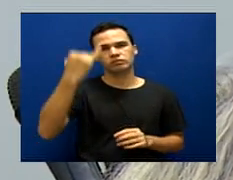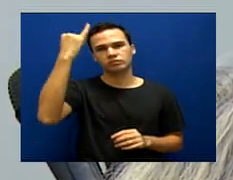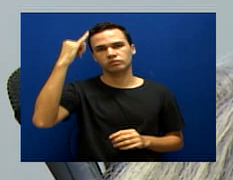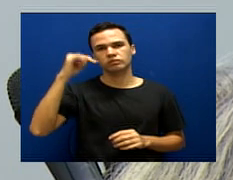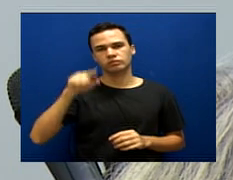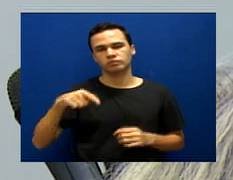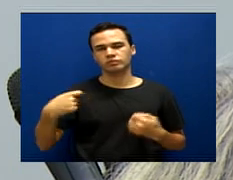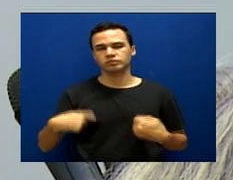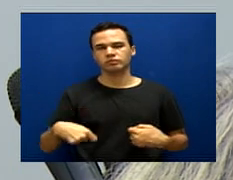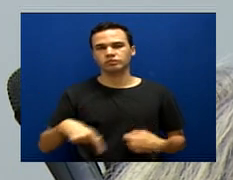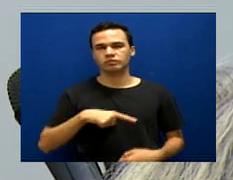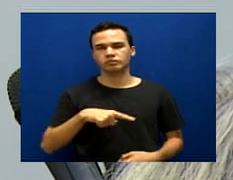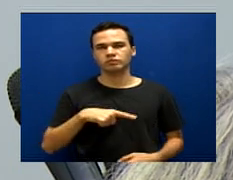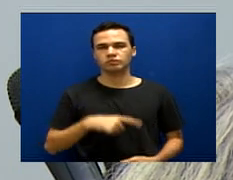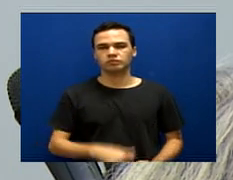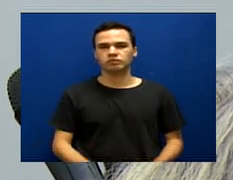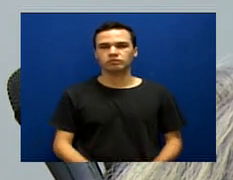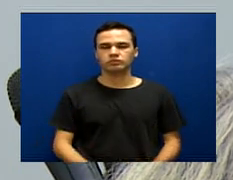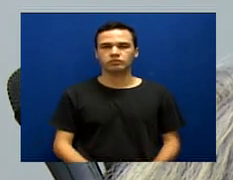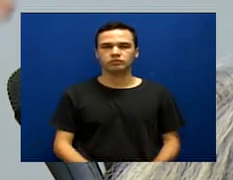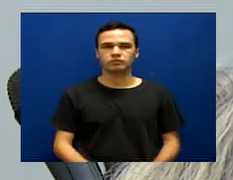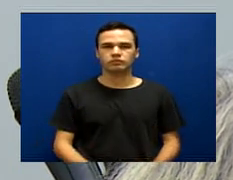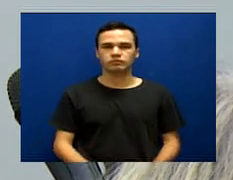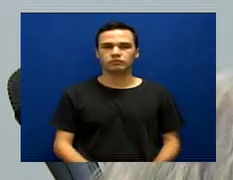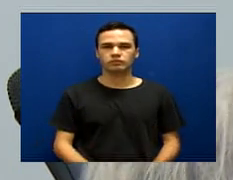extremamente importante.